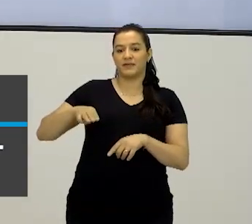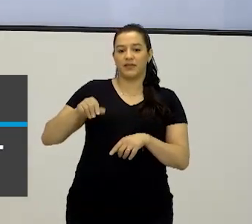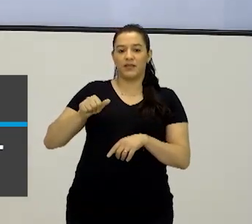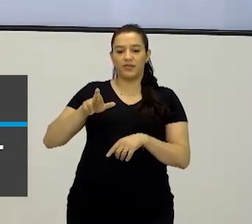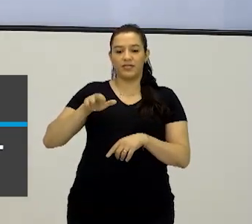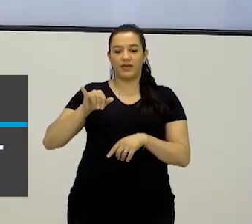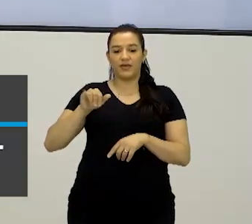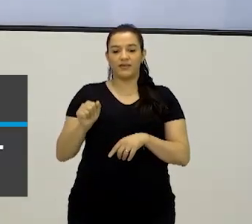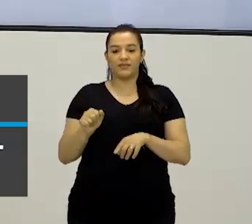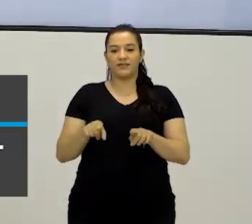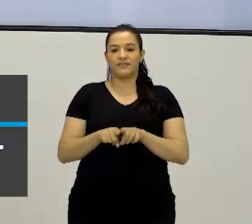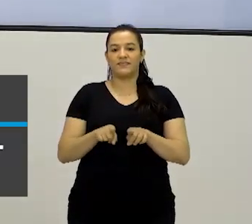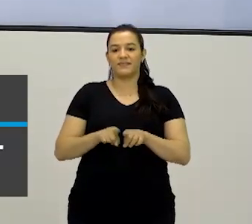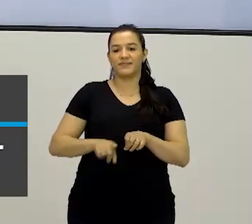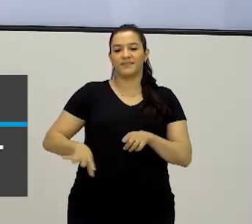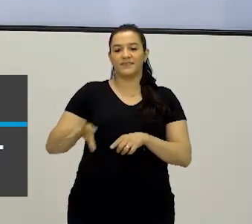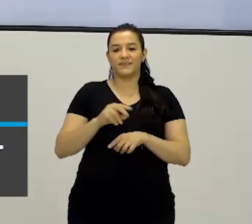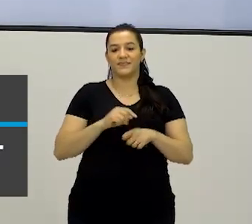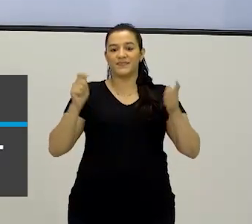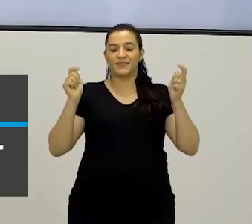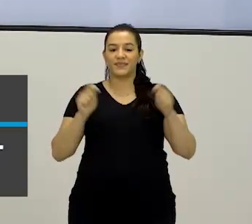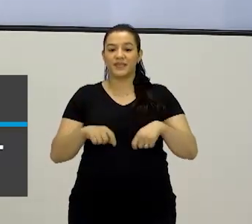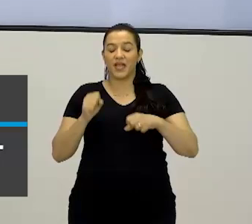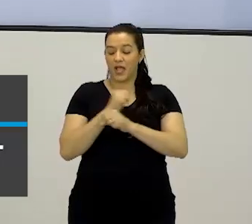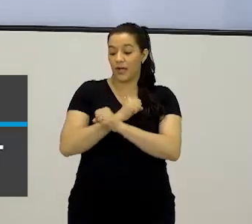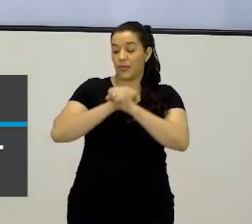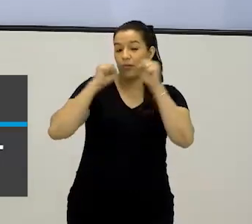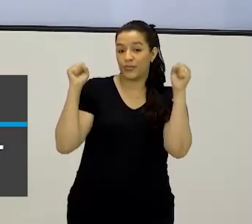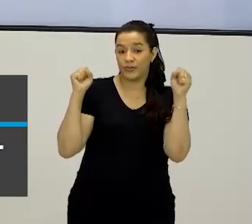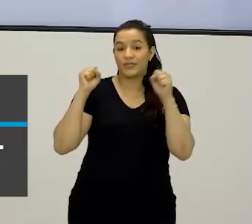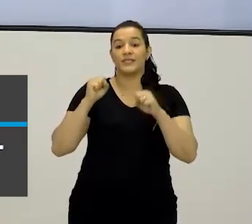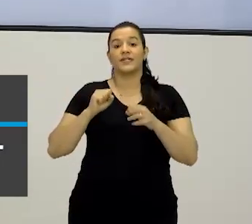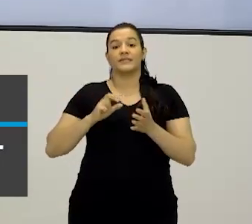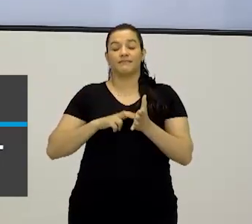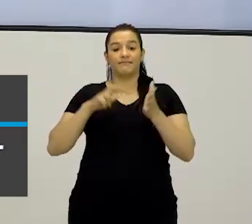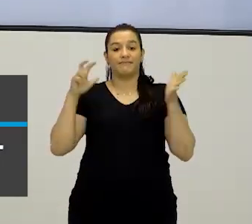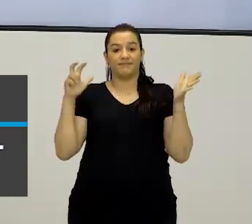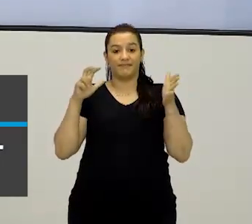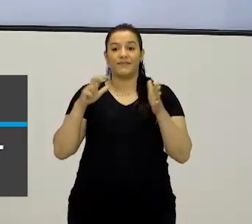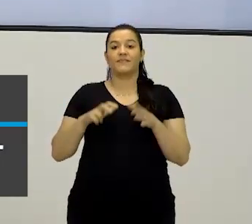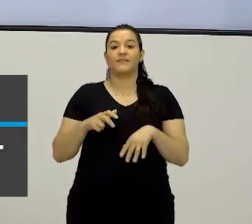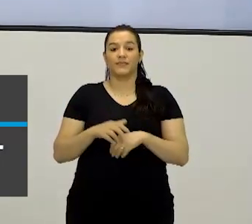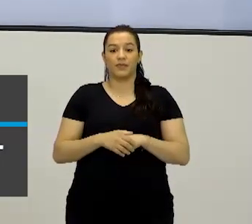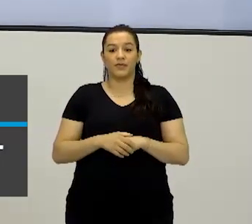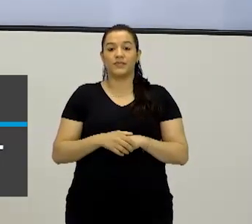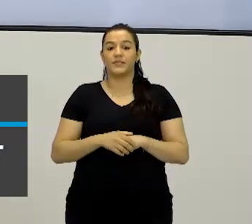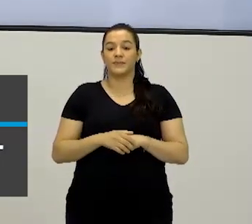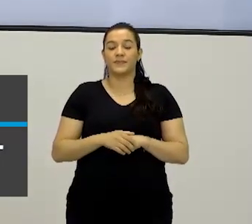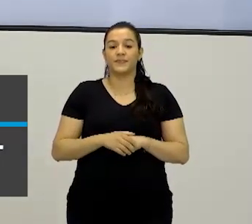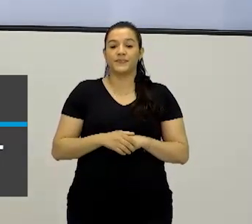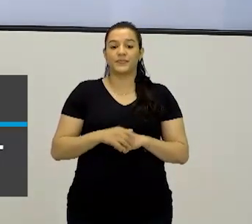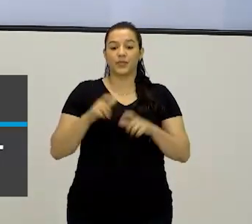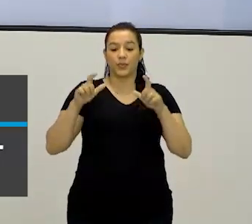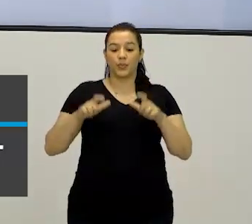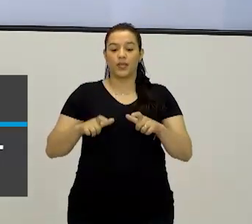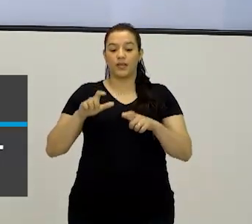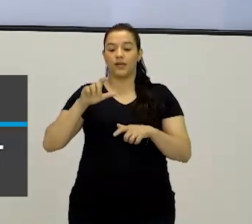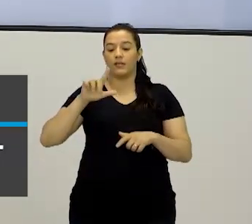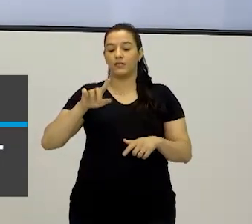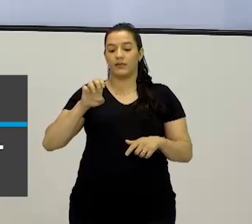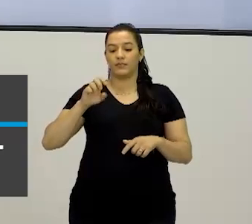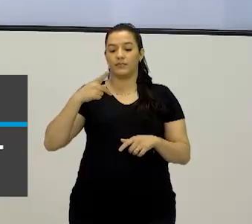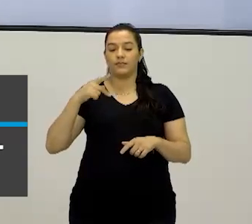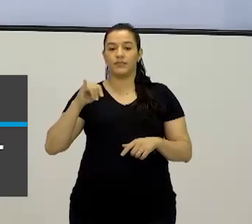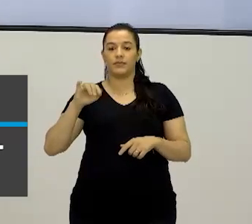do Gustavo. E eles dizem acordar cedo, eles são lá da Escola Cida Lacerda de Pilar do Sul. O Danilo comenta